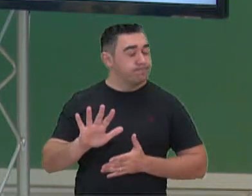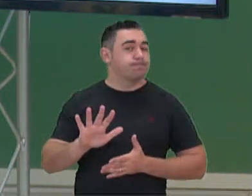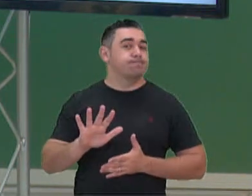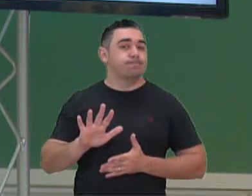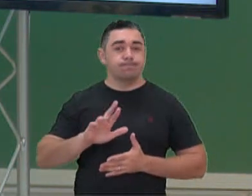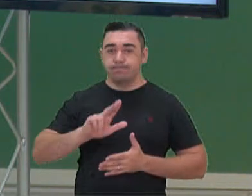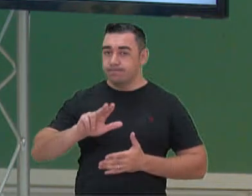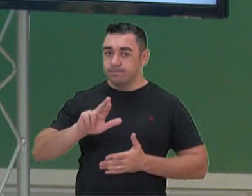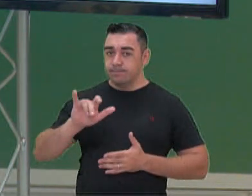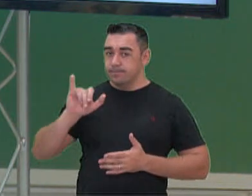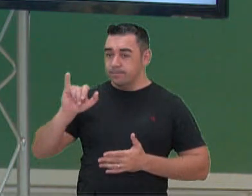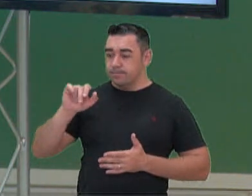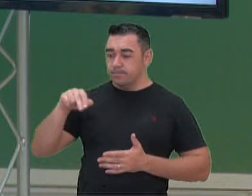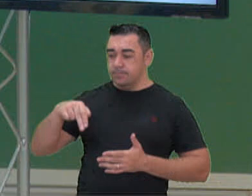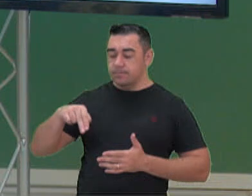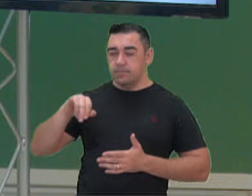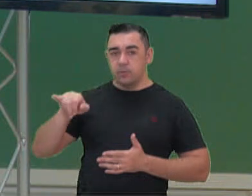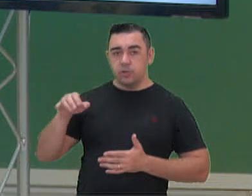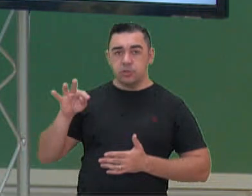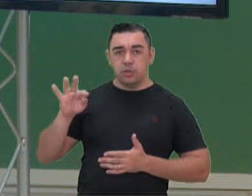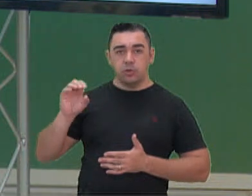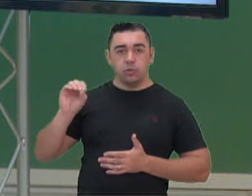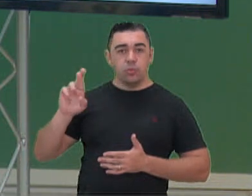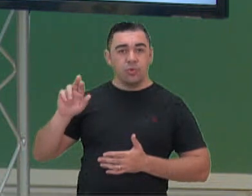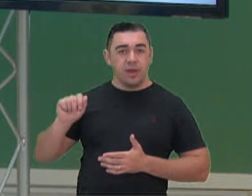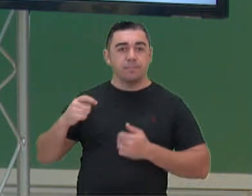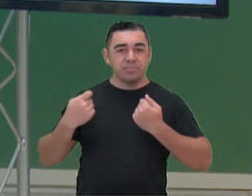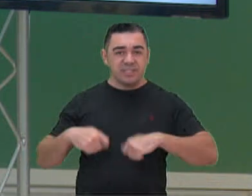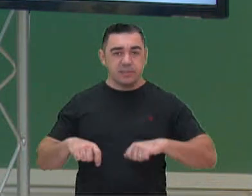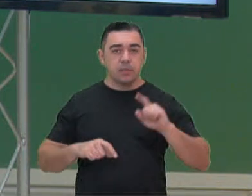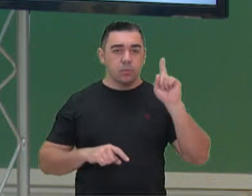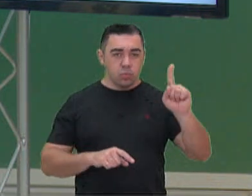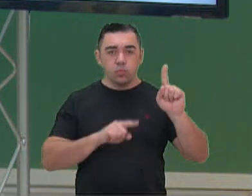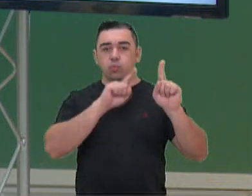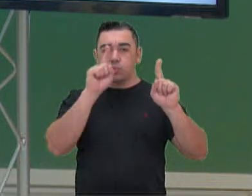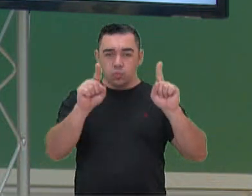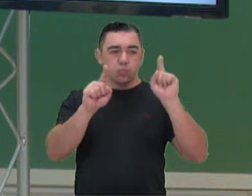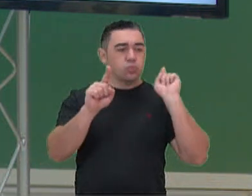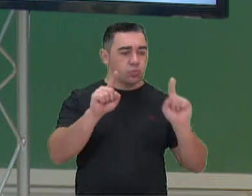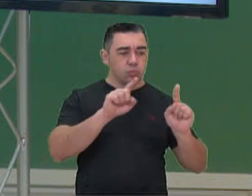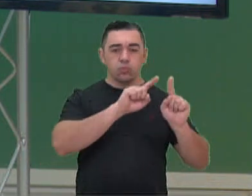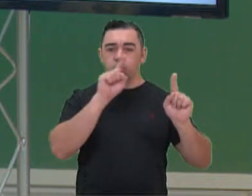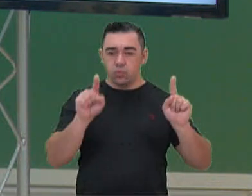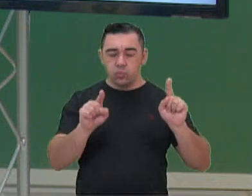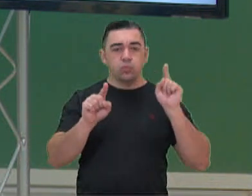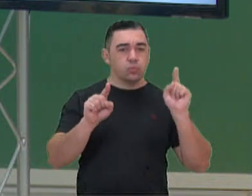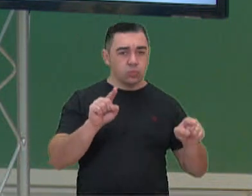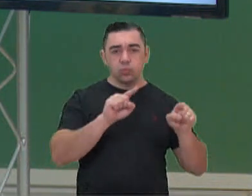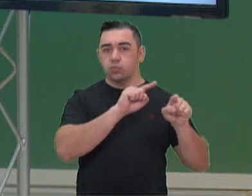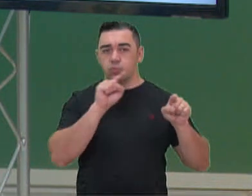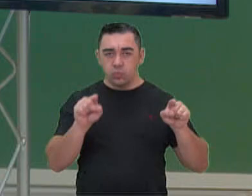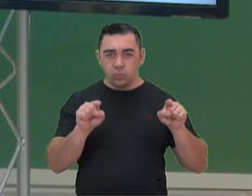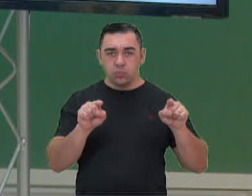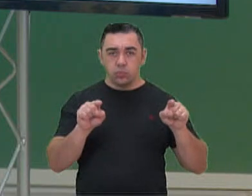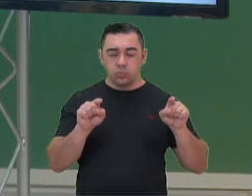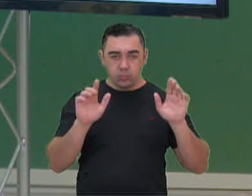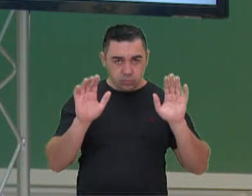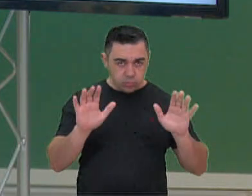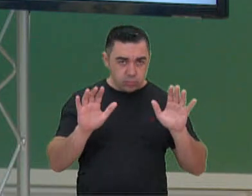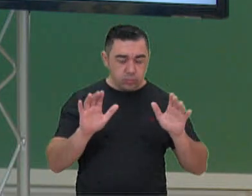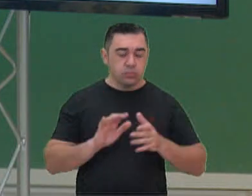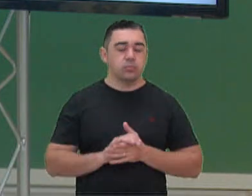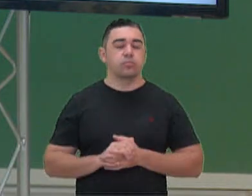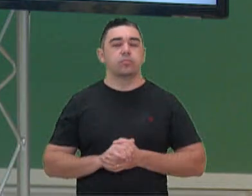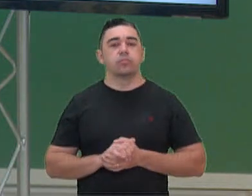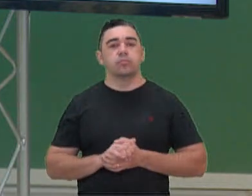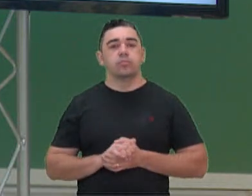certeza não é injetora, porque injetora tem que ter exclusividade, lembra? Um valor de conjunto domínio para um valor na